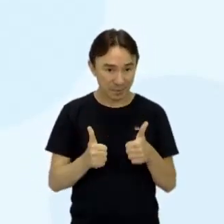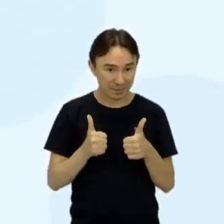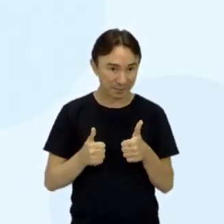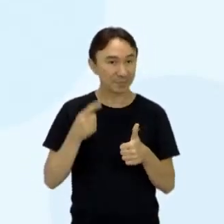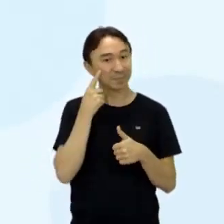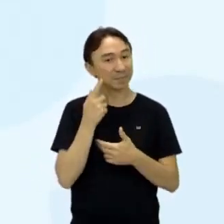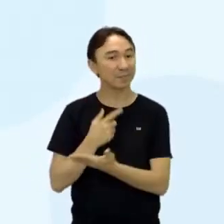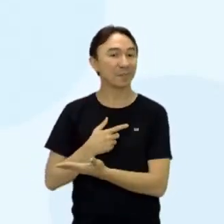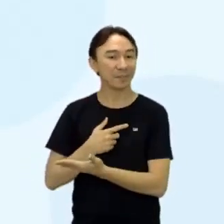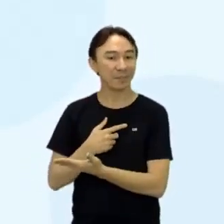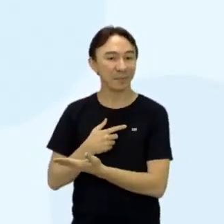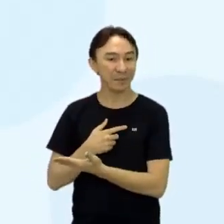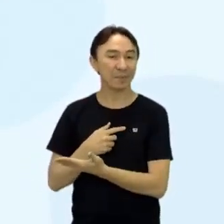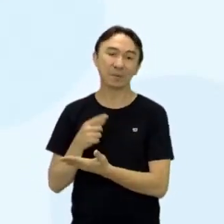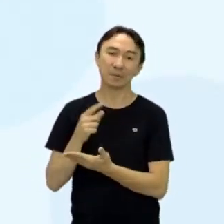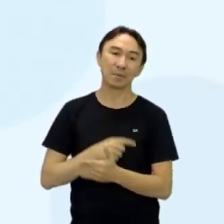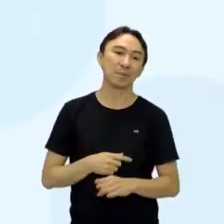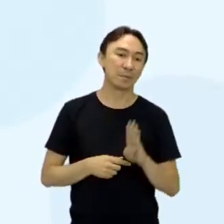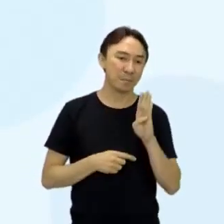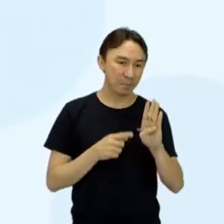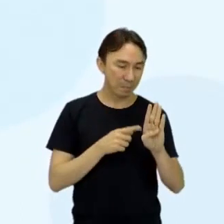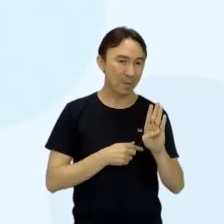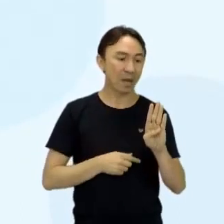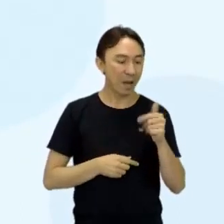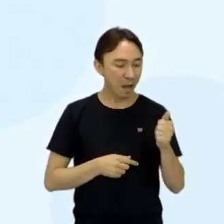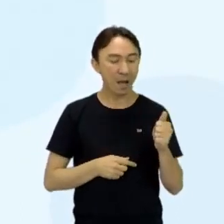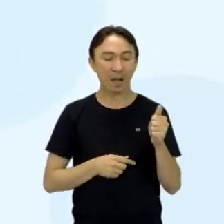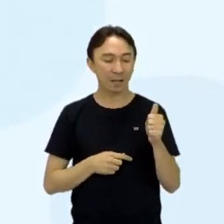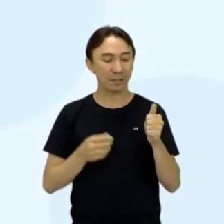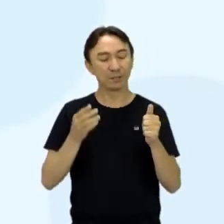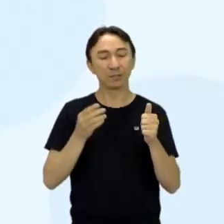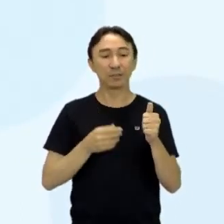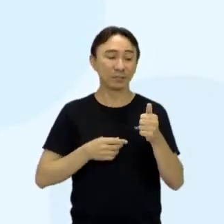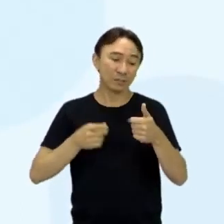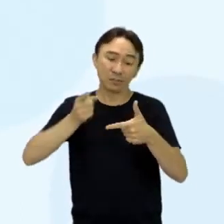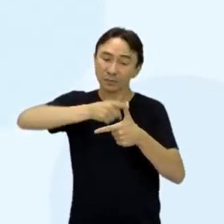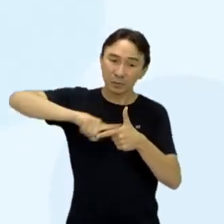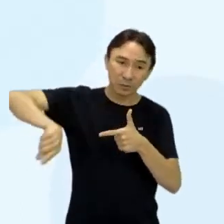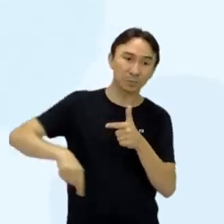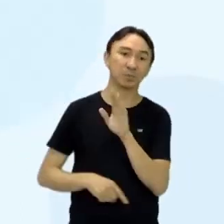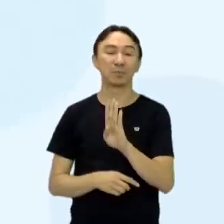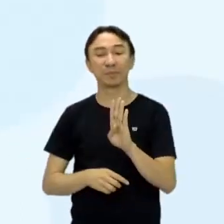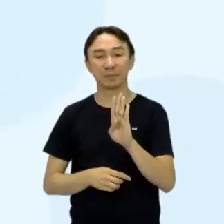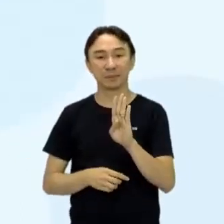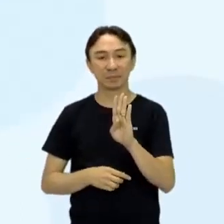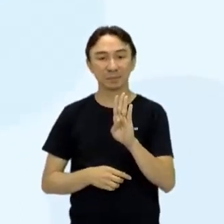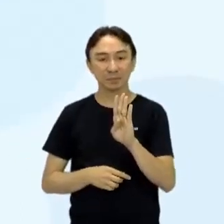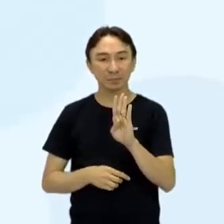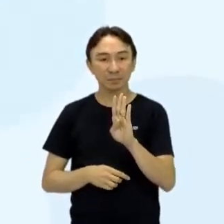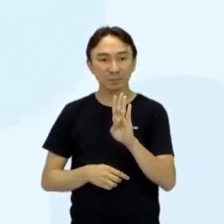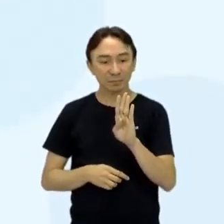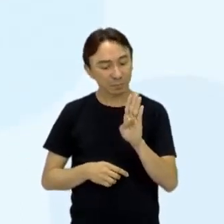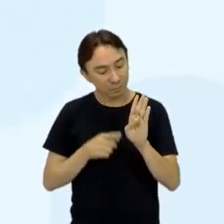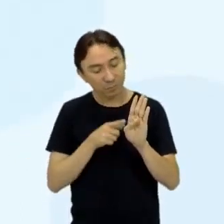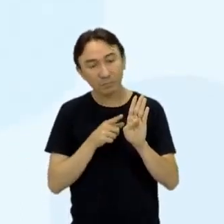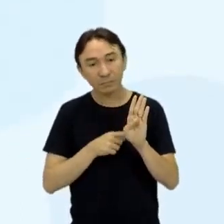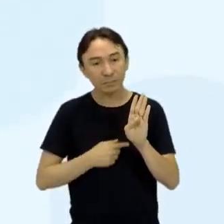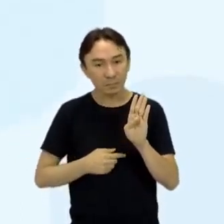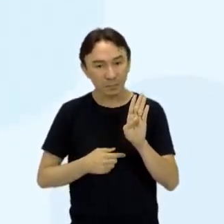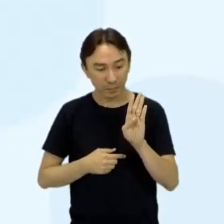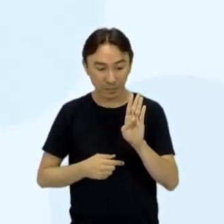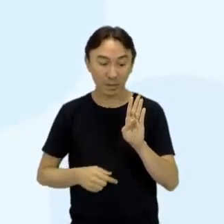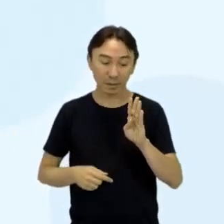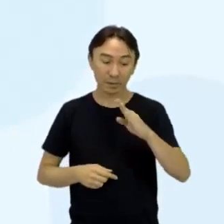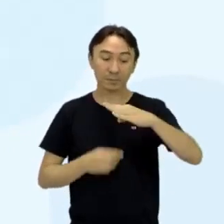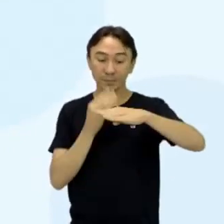números inteiros, né? O 1, o 2, o menos 1, o menos 2, só que o B, o número de baixo, não pode ser 0, tá